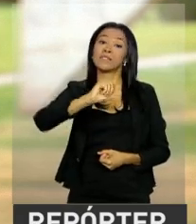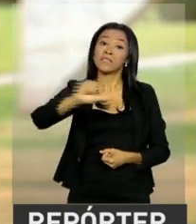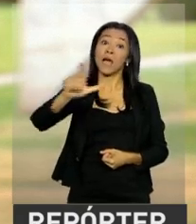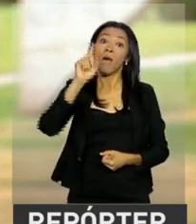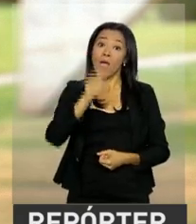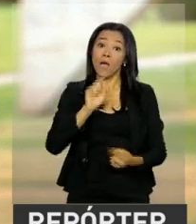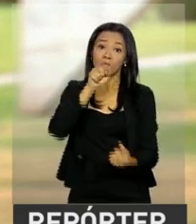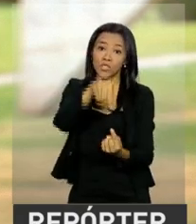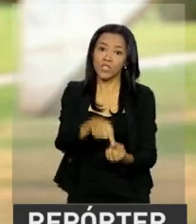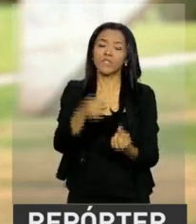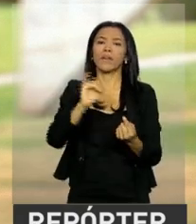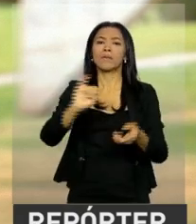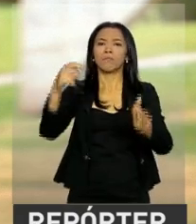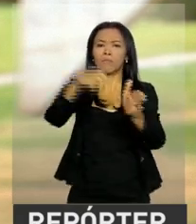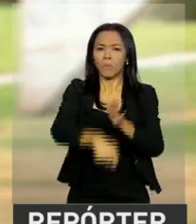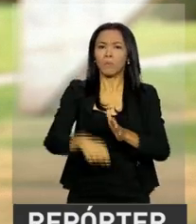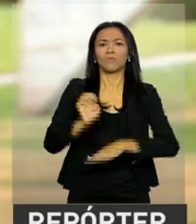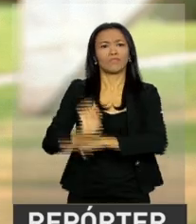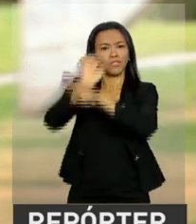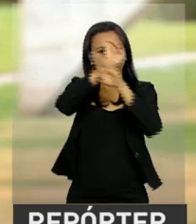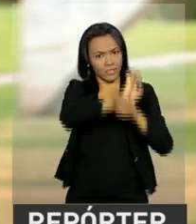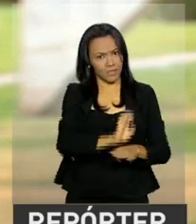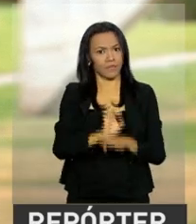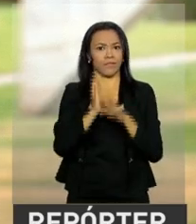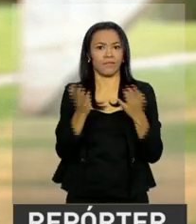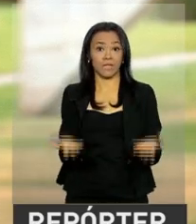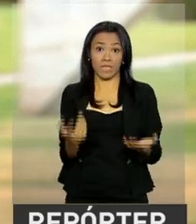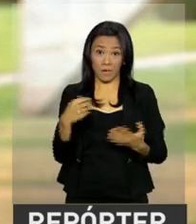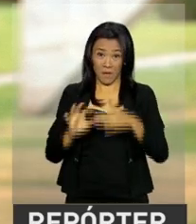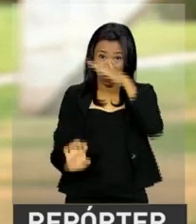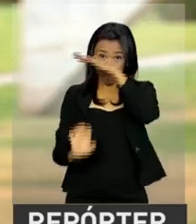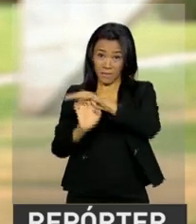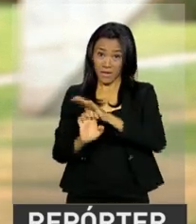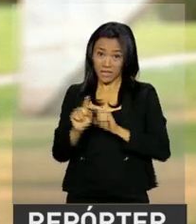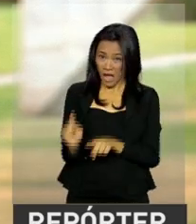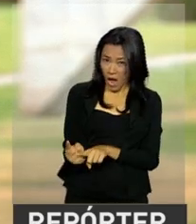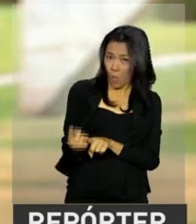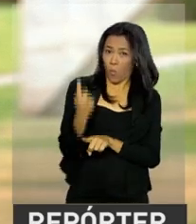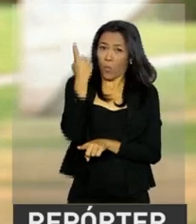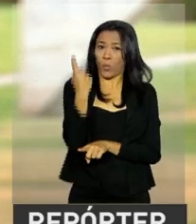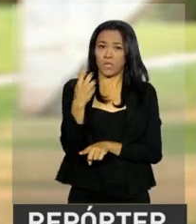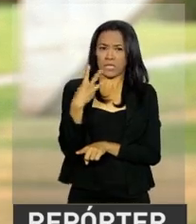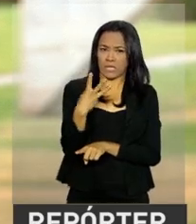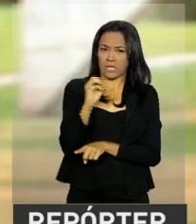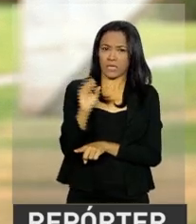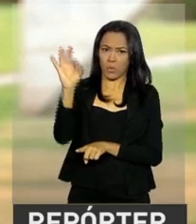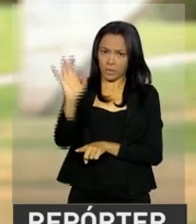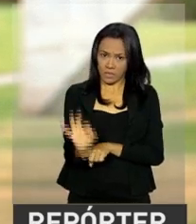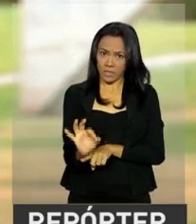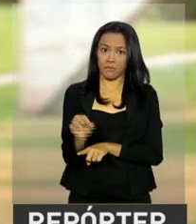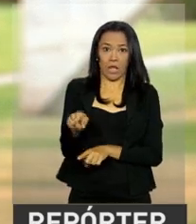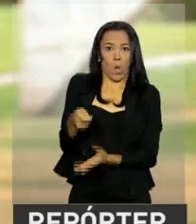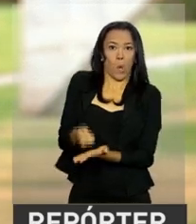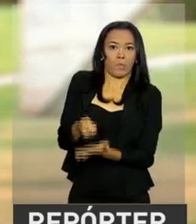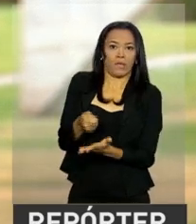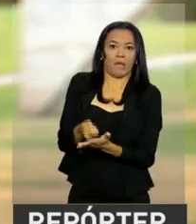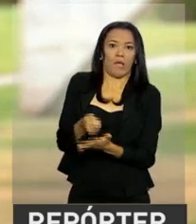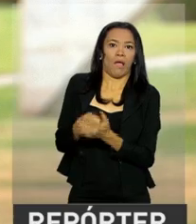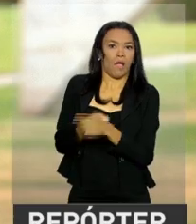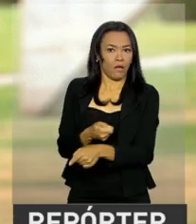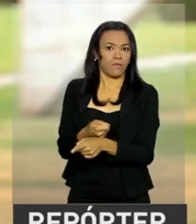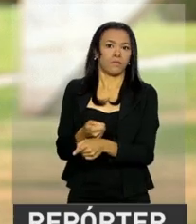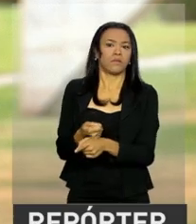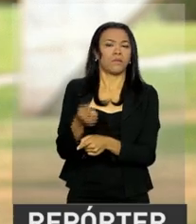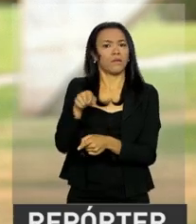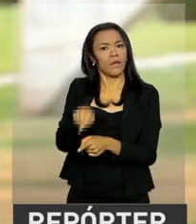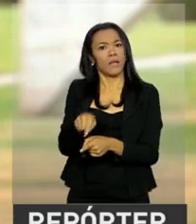mais investidores. Então, a partir de agora, a Petrobras não fica mais obrigada com aquele 30% que era obrigada até então a investir